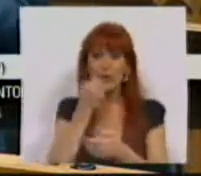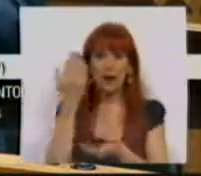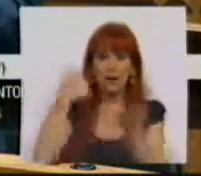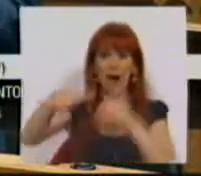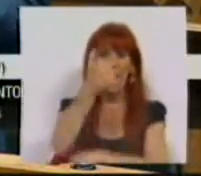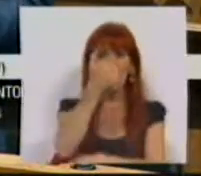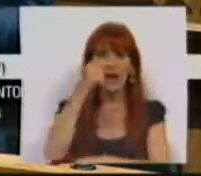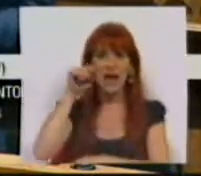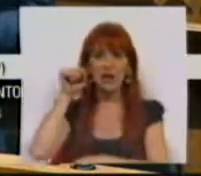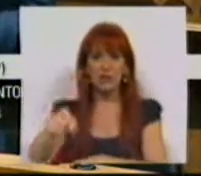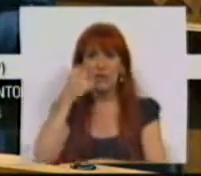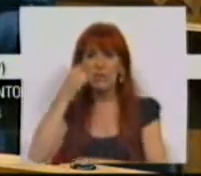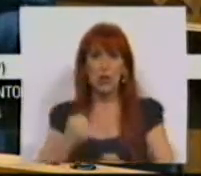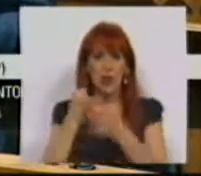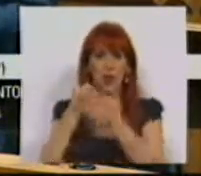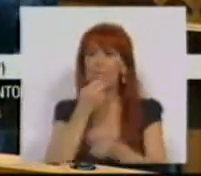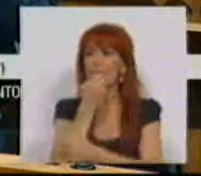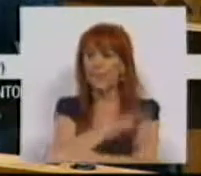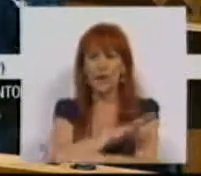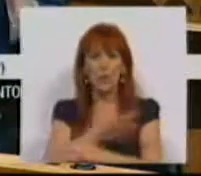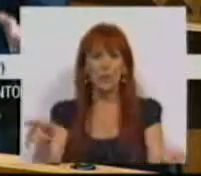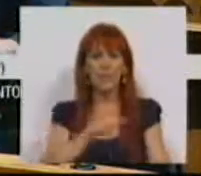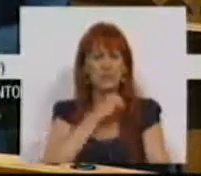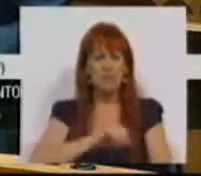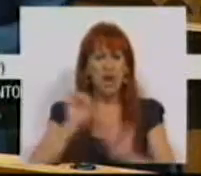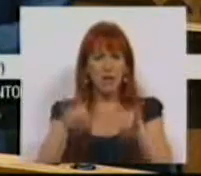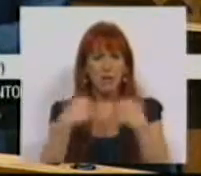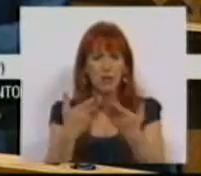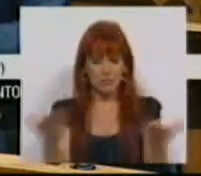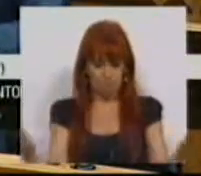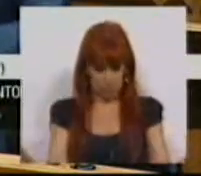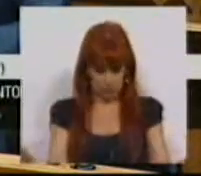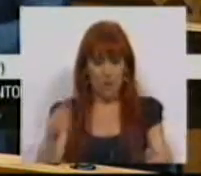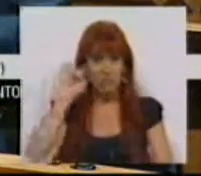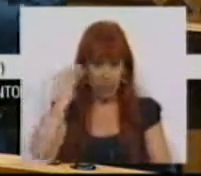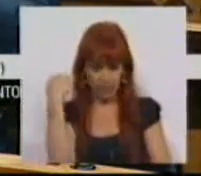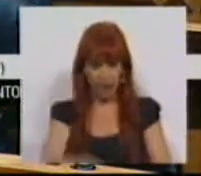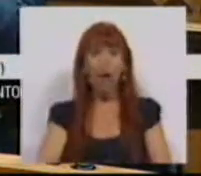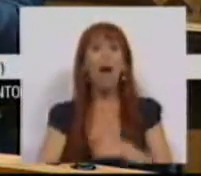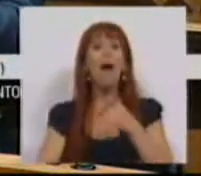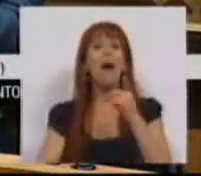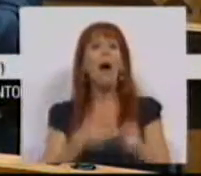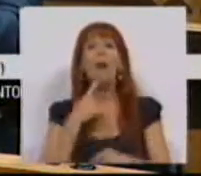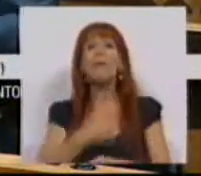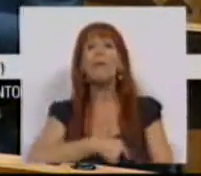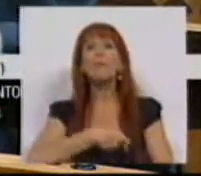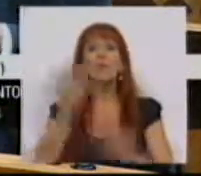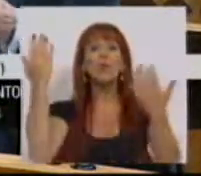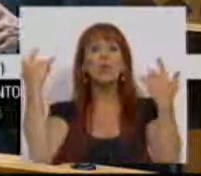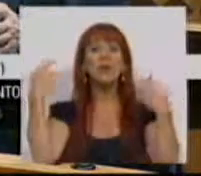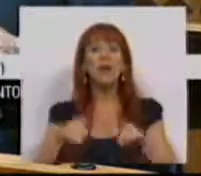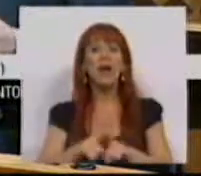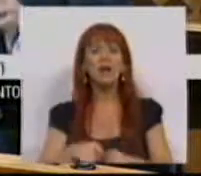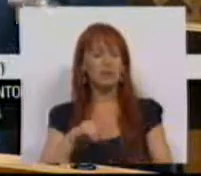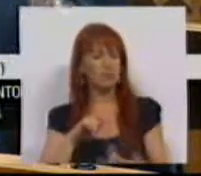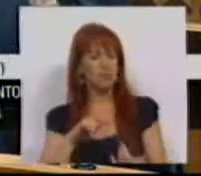de 500 mil de apoiantes. A legitimação social está a ser perturbada e há muito que tem